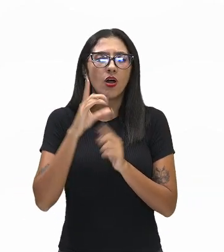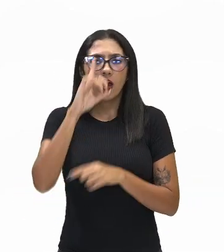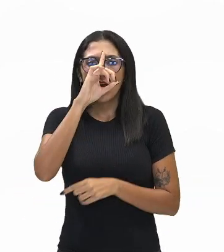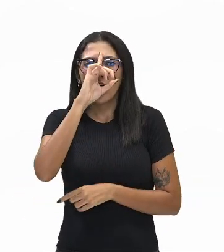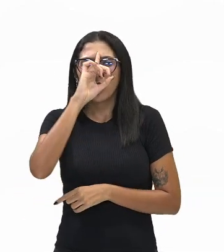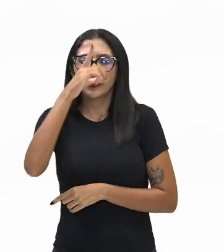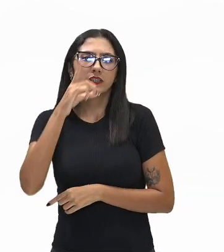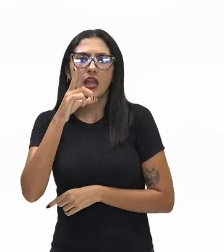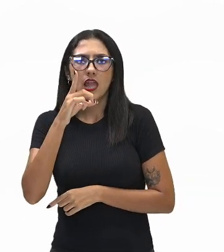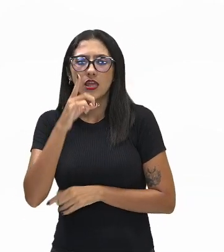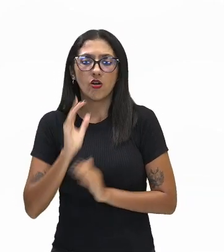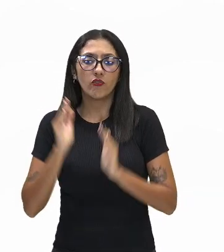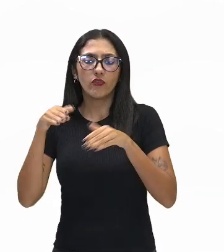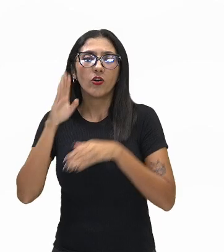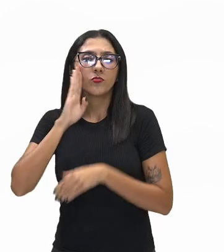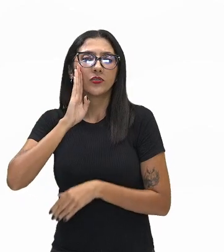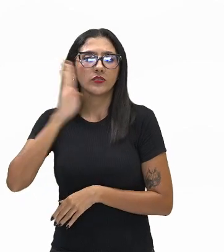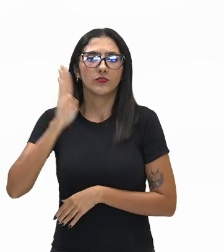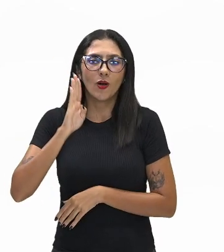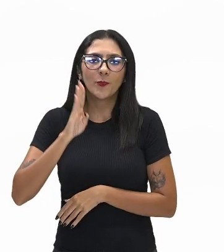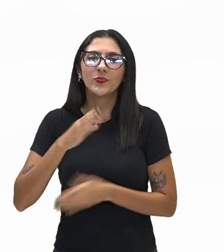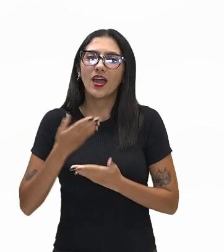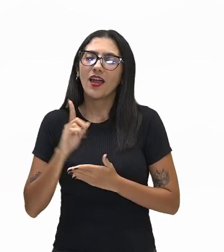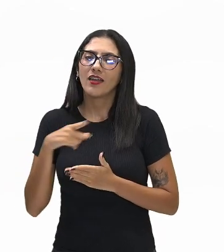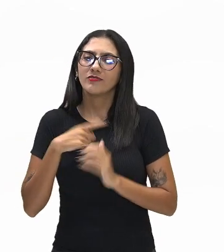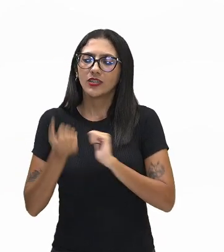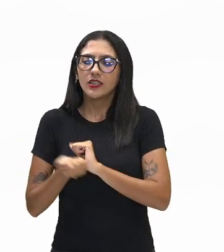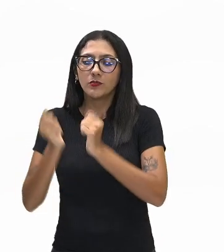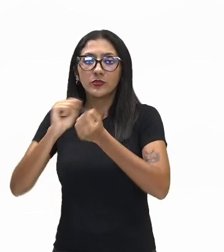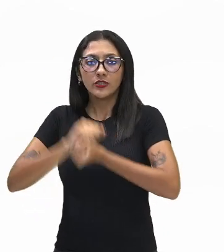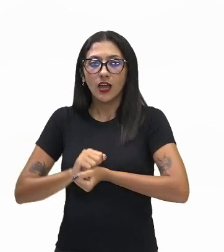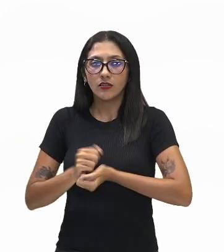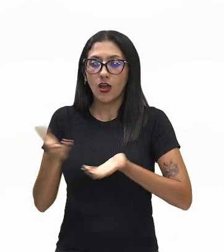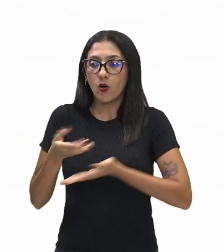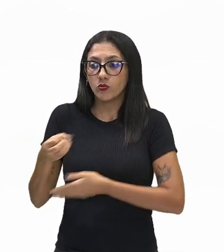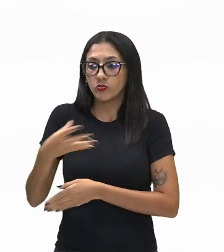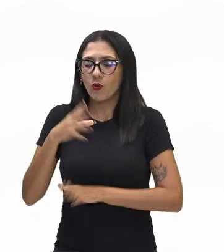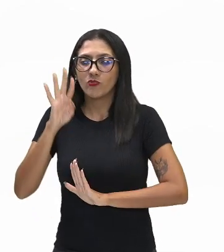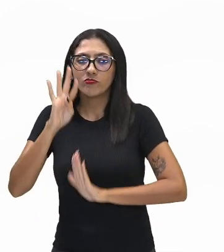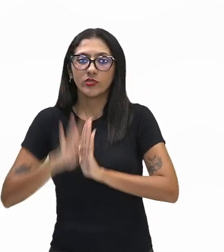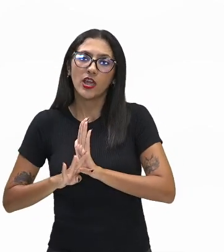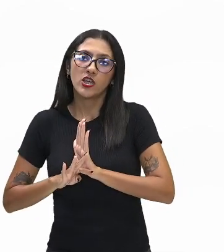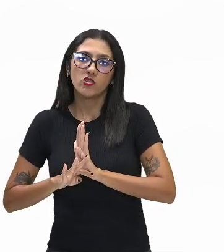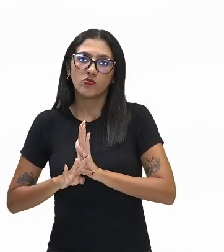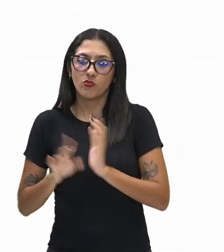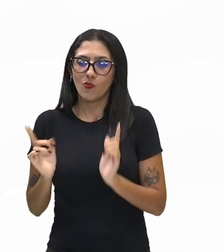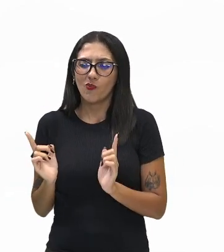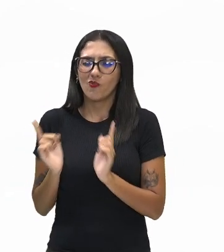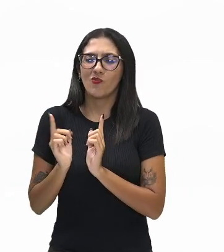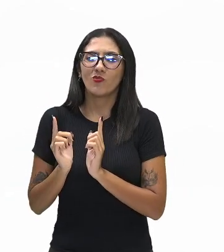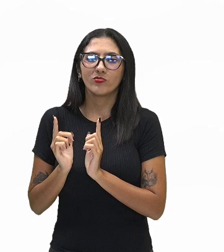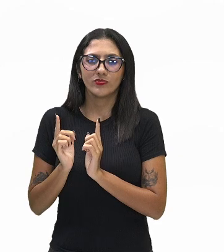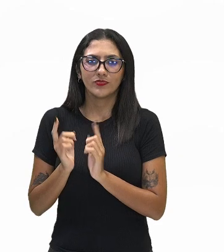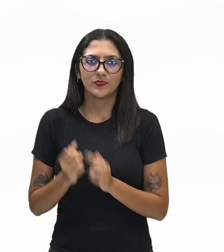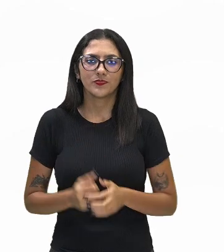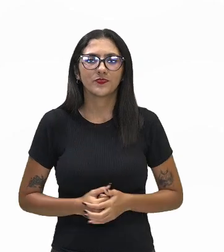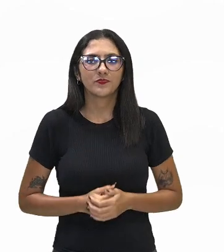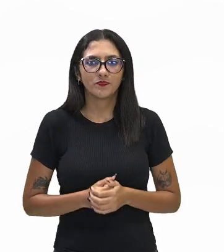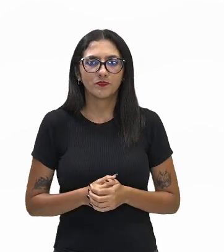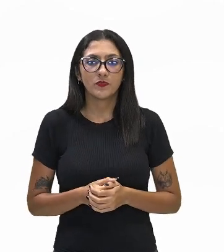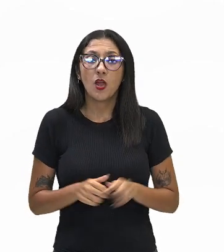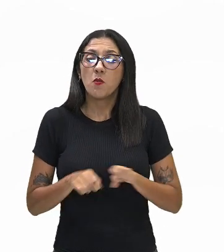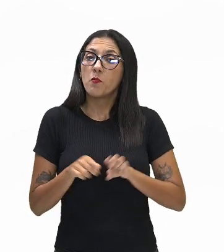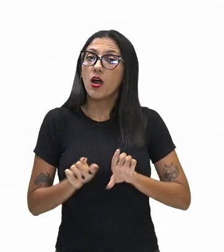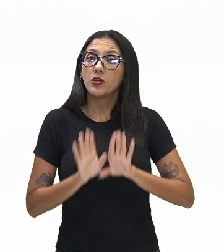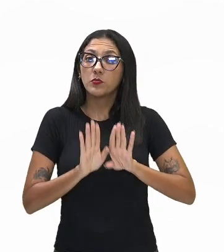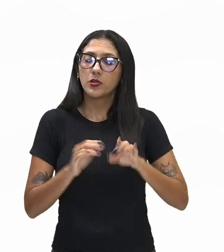e transformado assim em um novo texto mais curto. Para isso é necessário primeiro